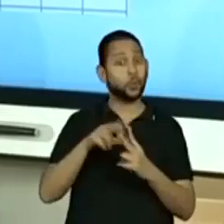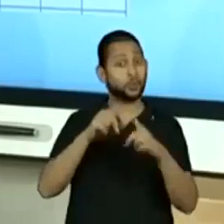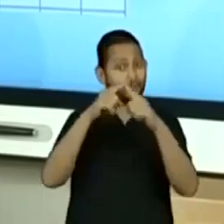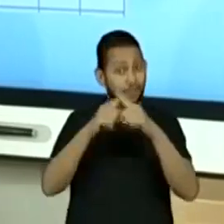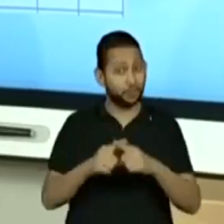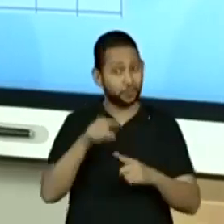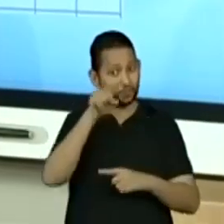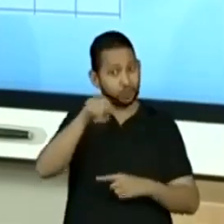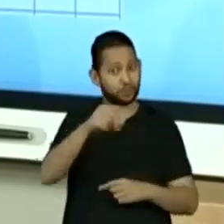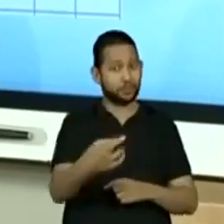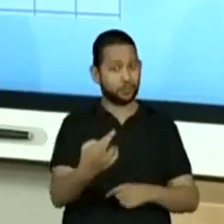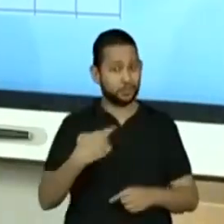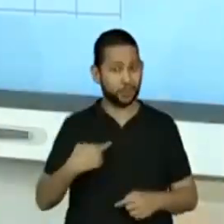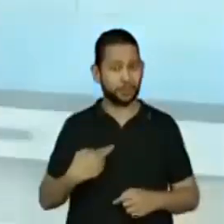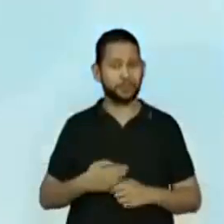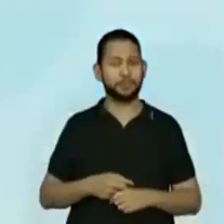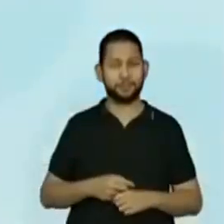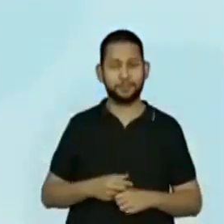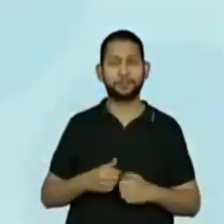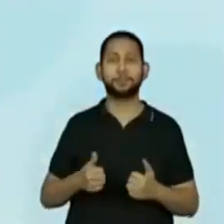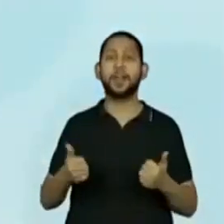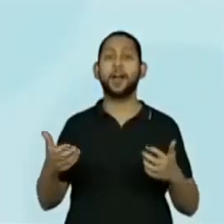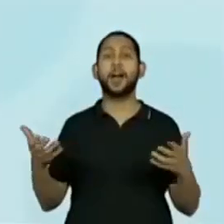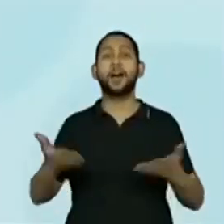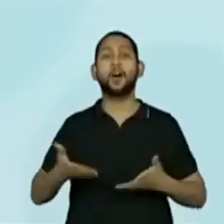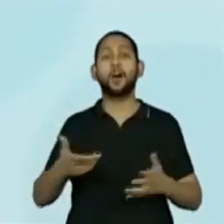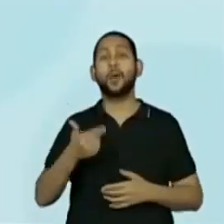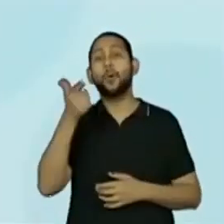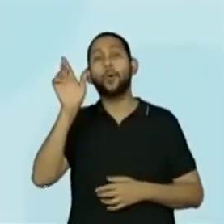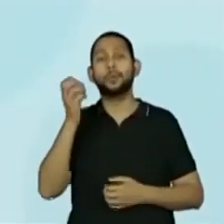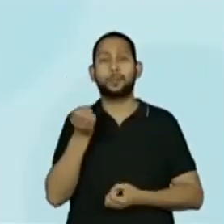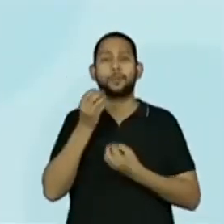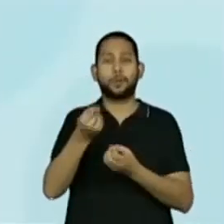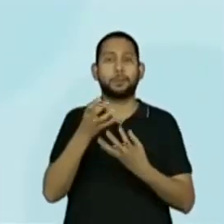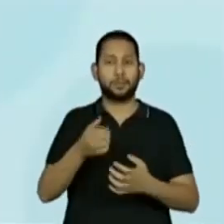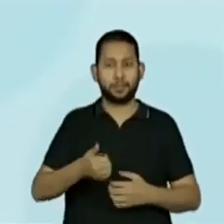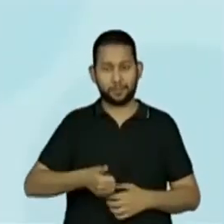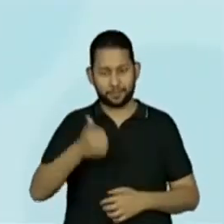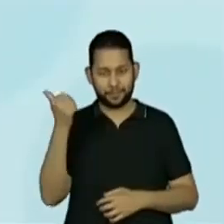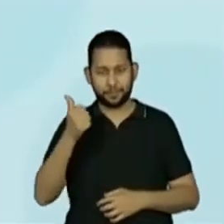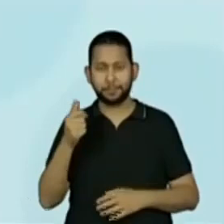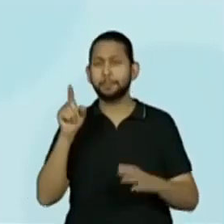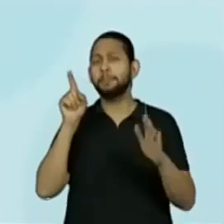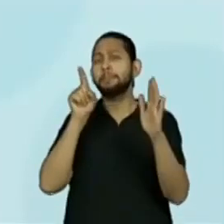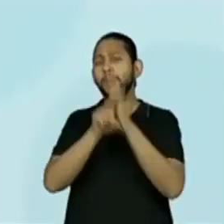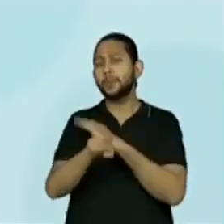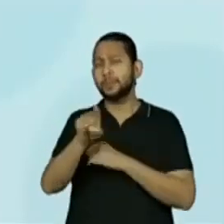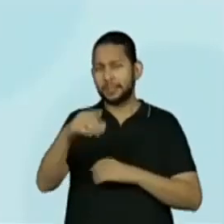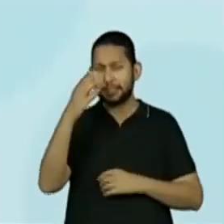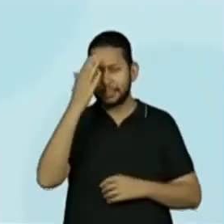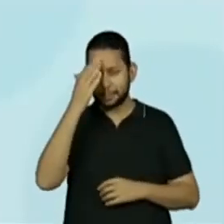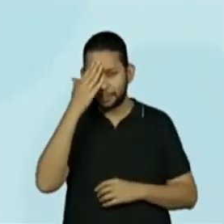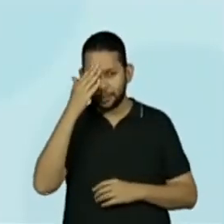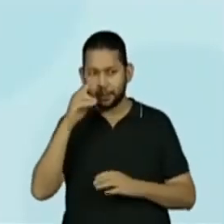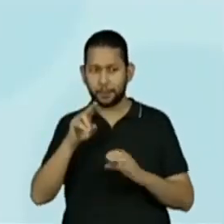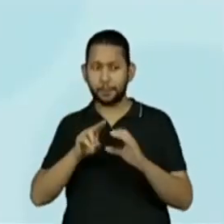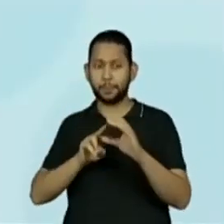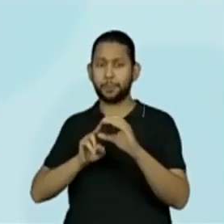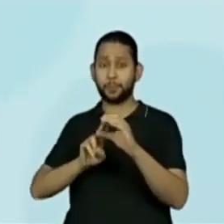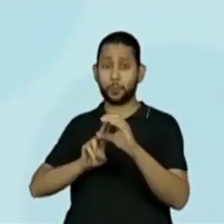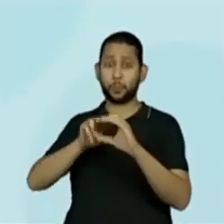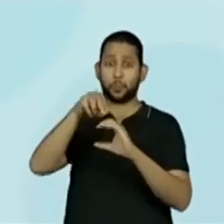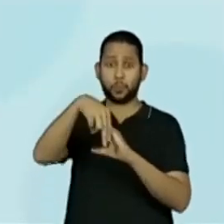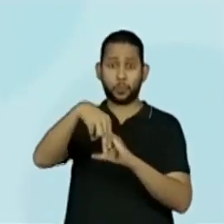você responder. Então, olha lá, eu trouxe uma nova informação com: você sabia que o planeta Urano, que